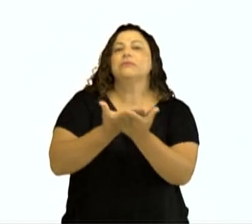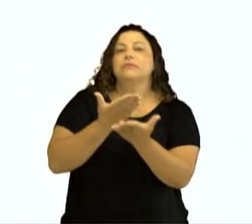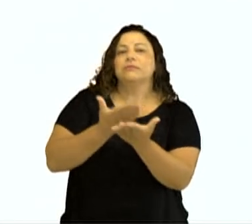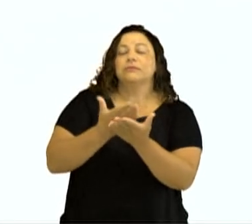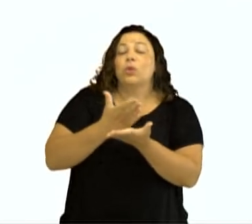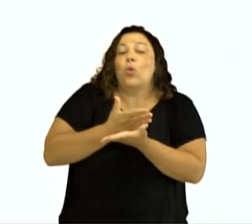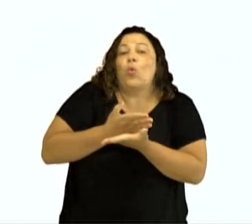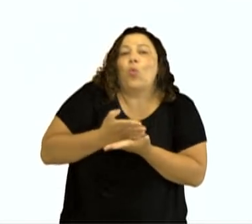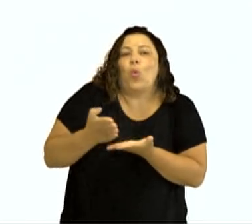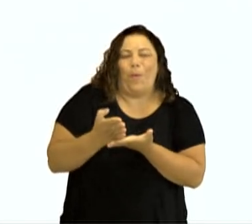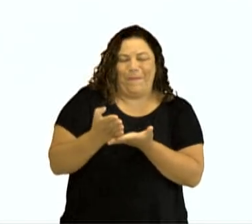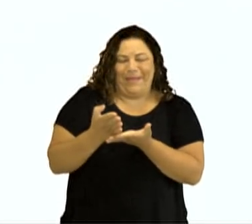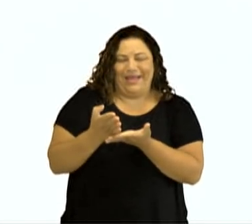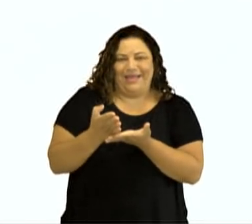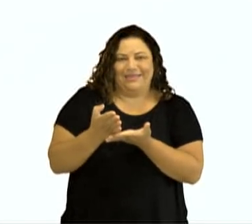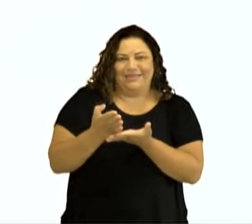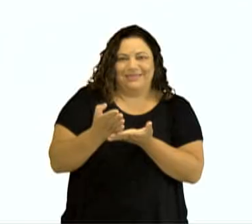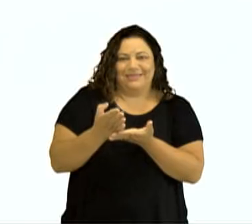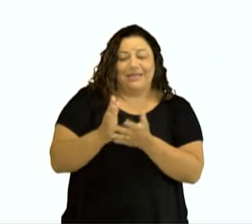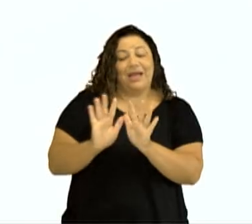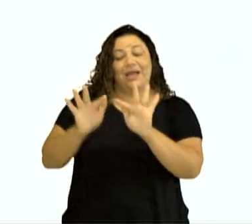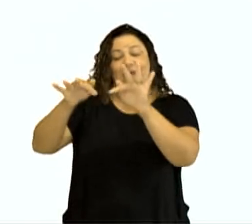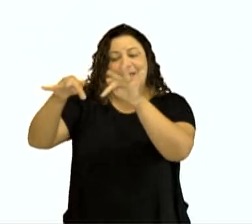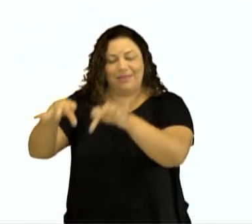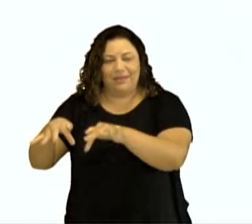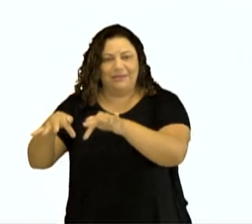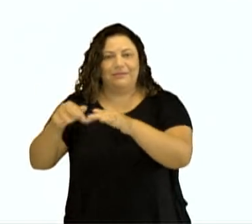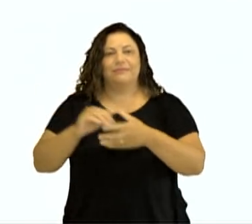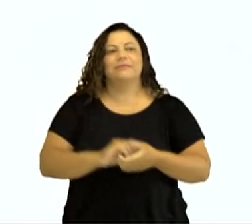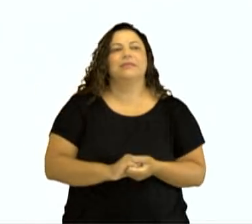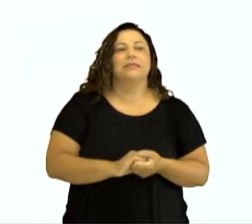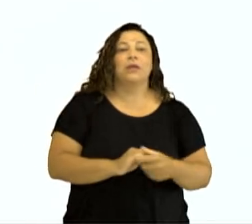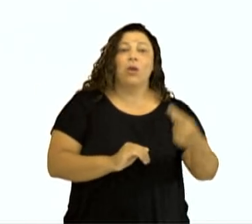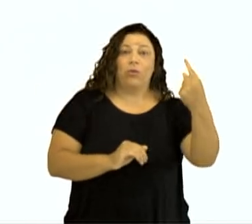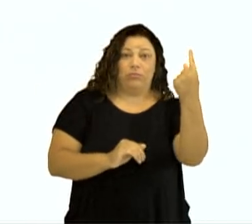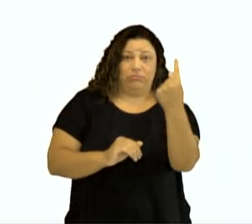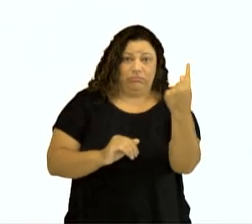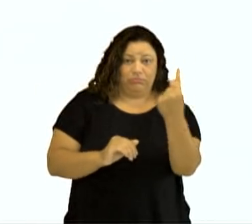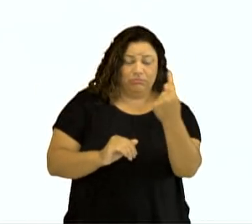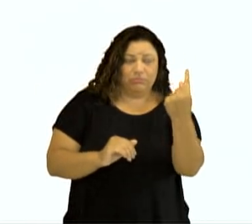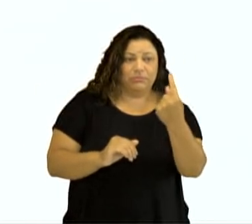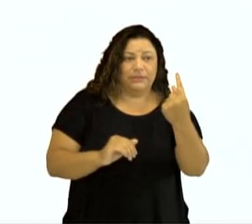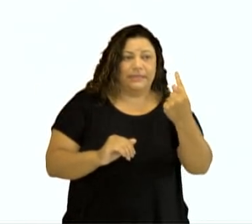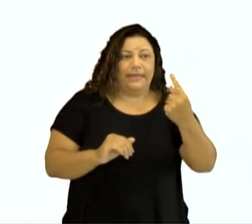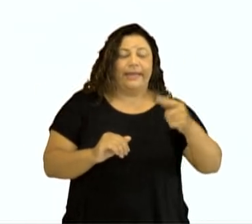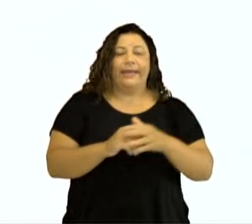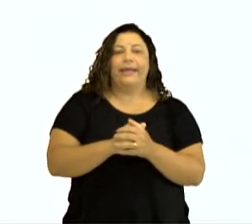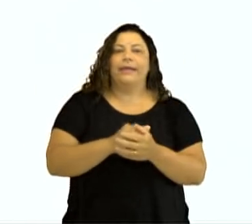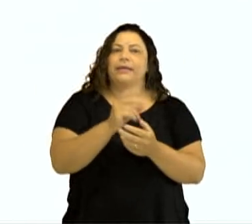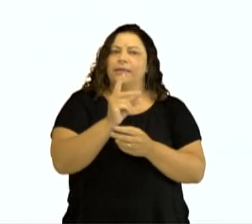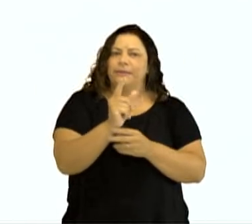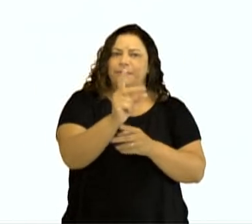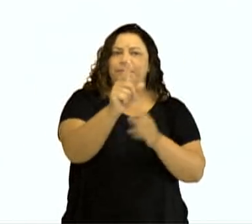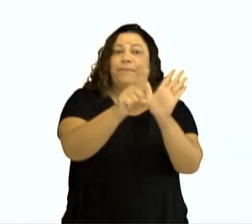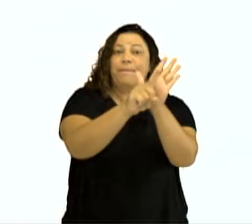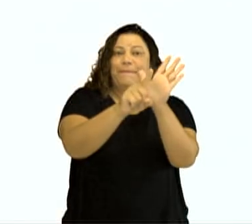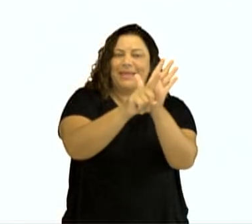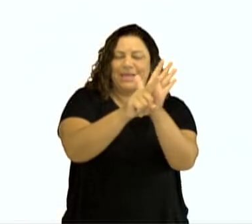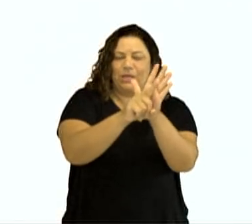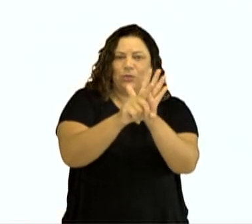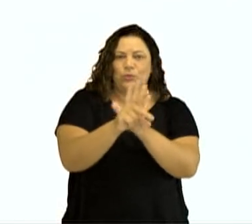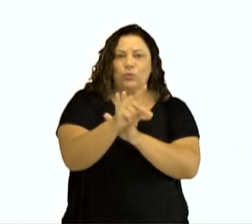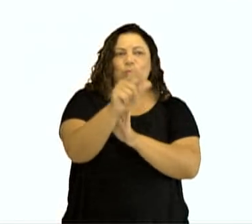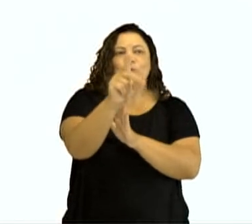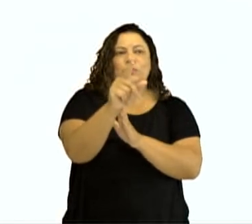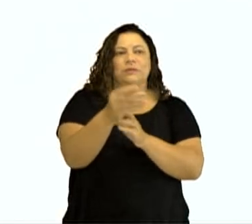um intervalo e onde termina o outro. O primeiro intervalo começa no menos infinito. O segundo intervalo termina